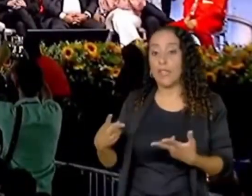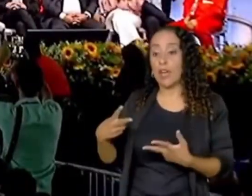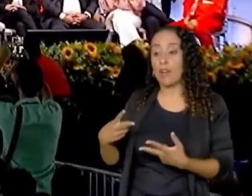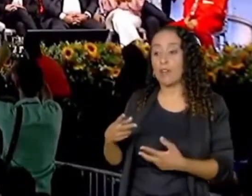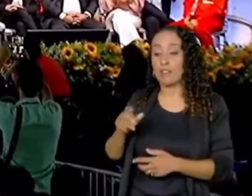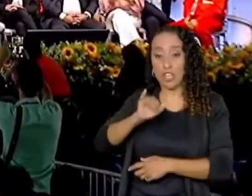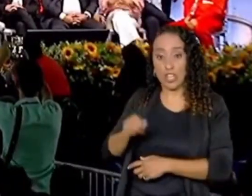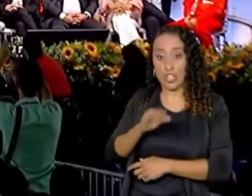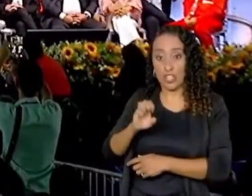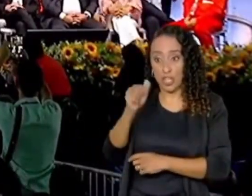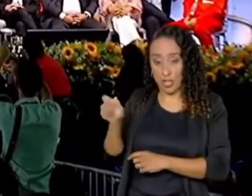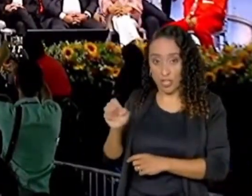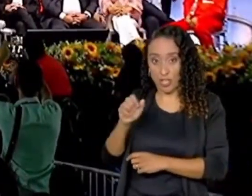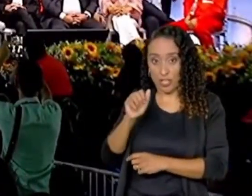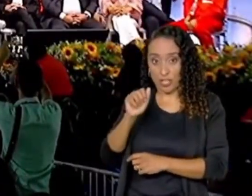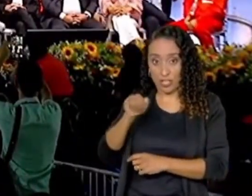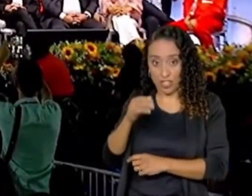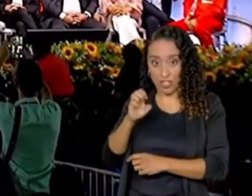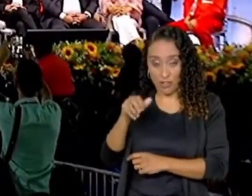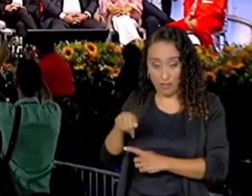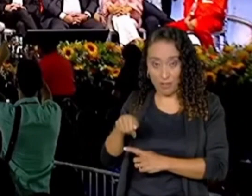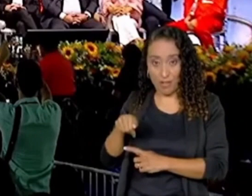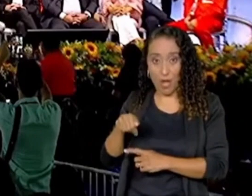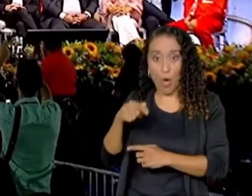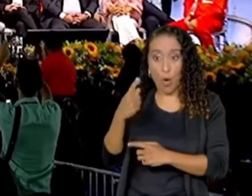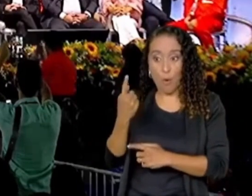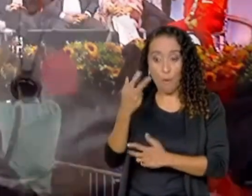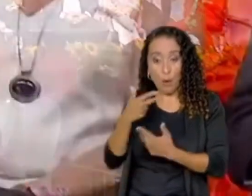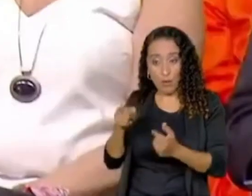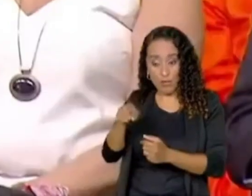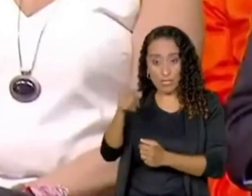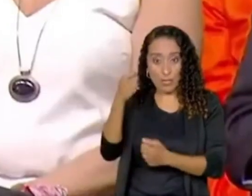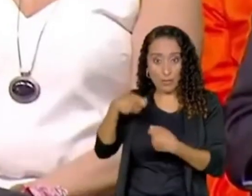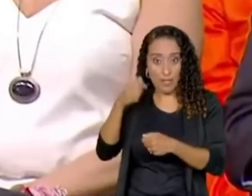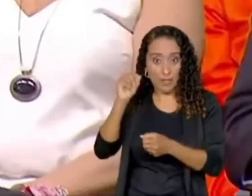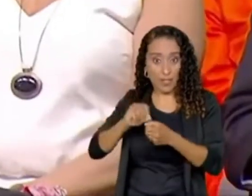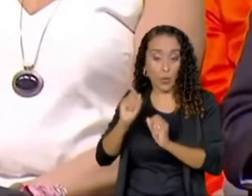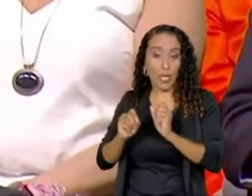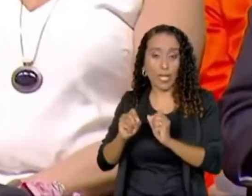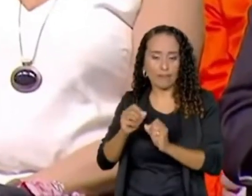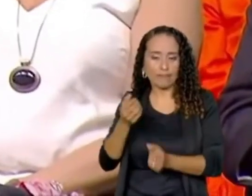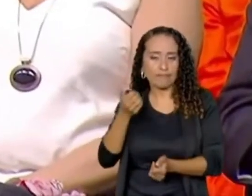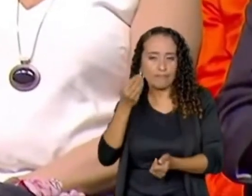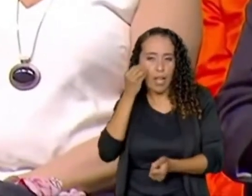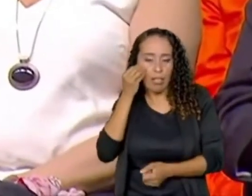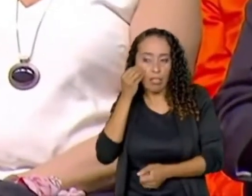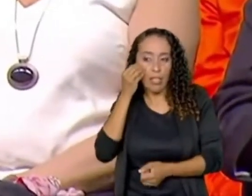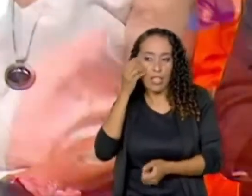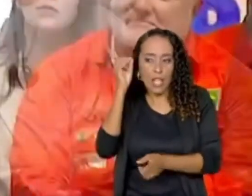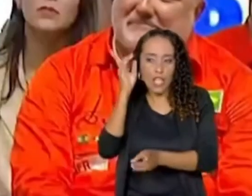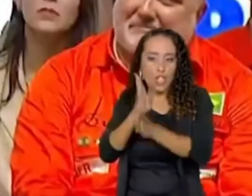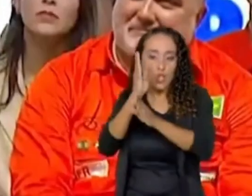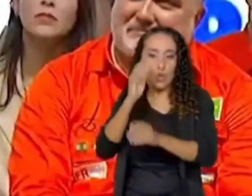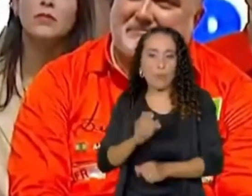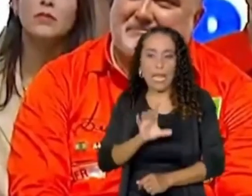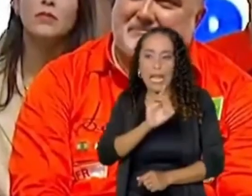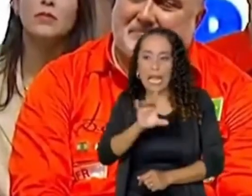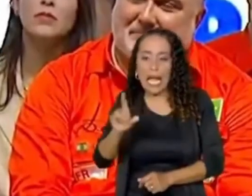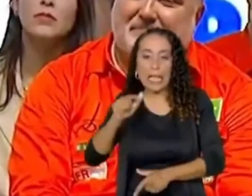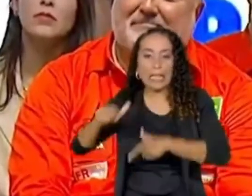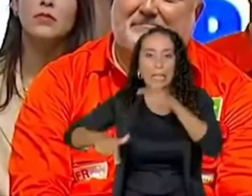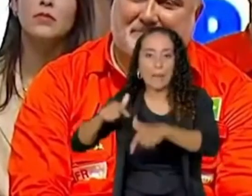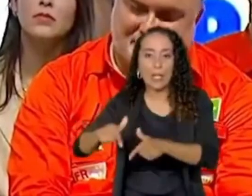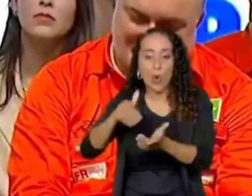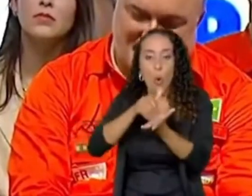cara. Uma coisa que você tem que fazer. Tente descobrir cada funcionário que foi mandado embora daqui